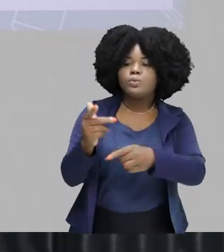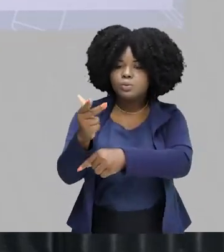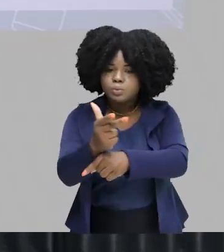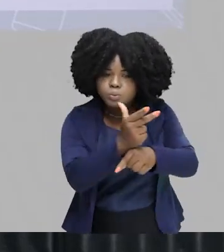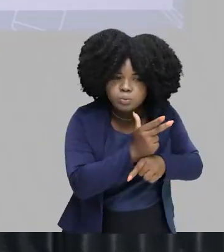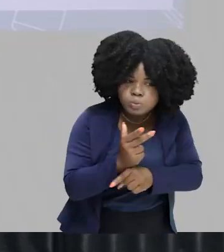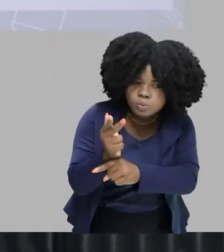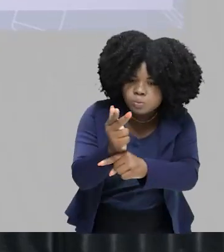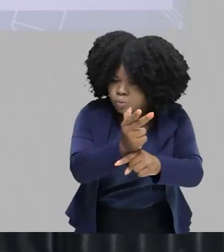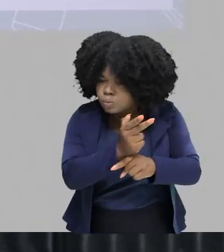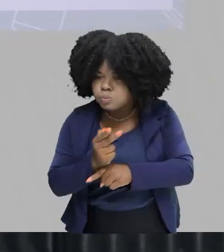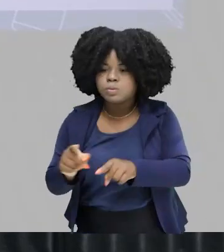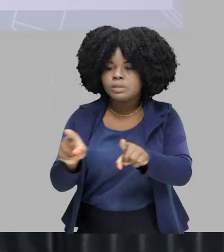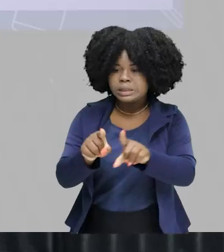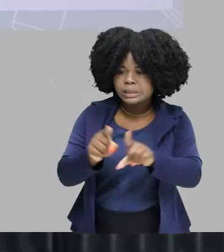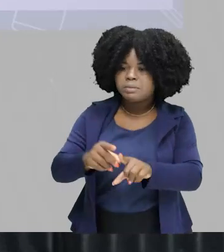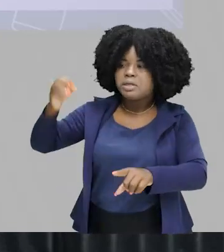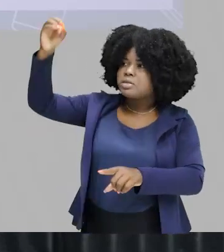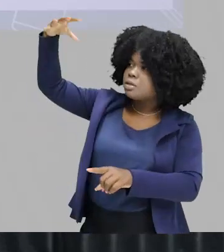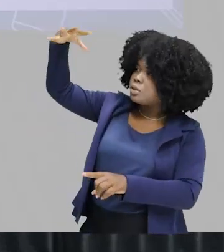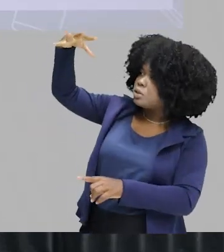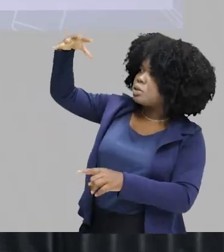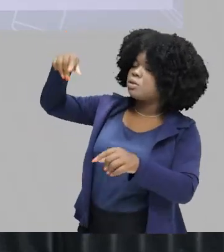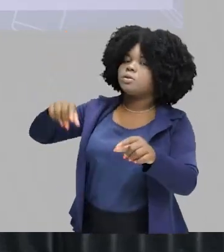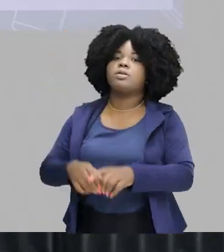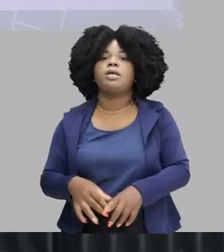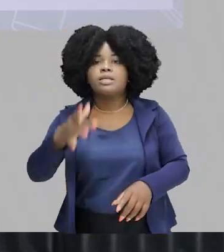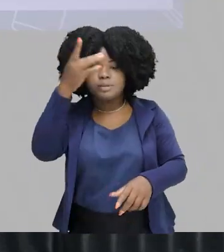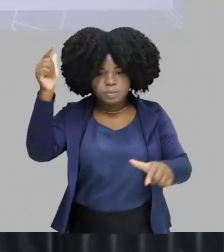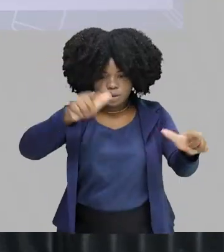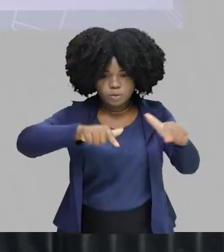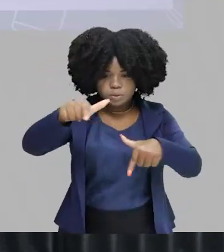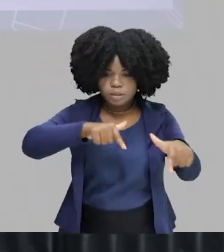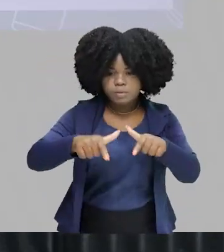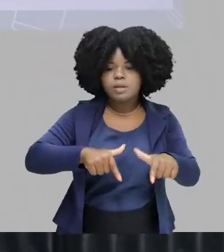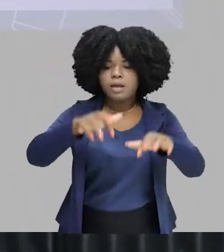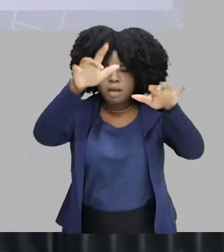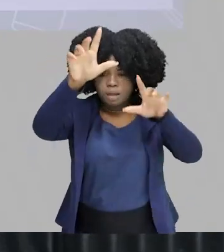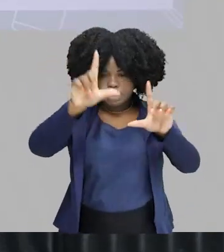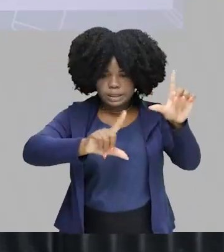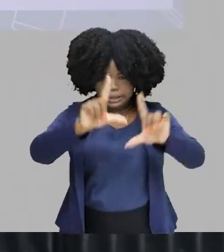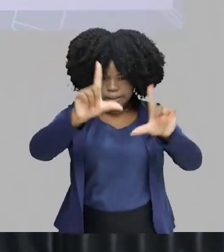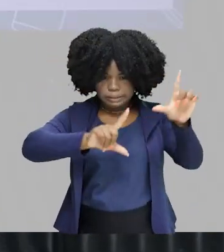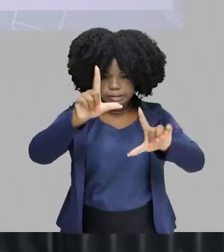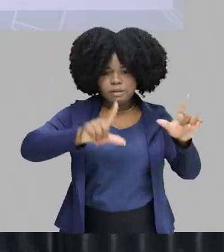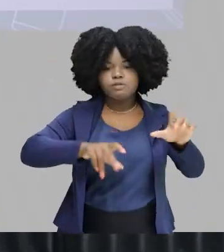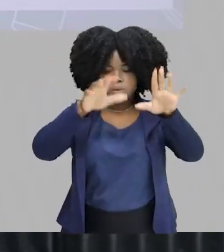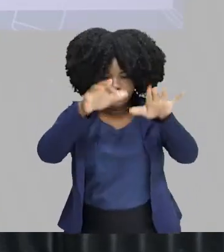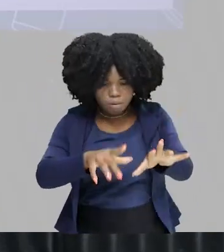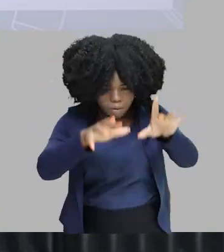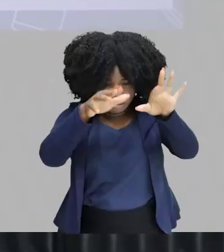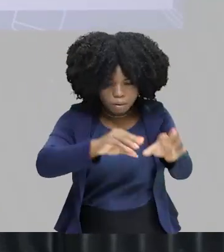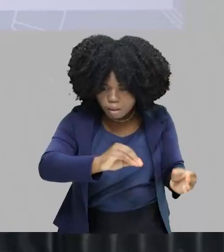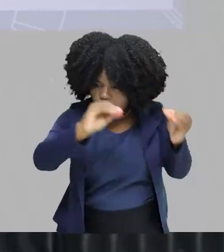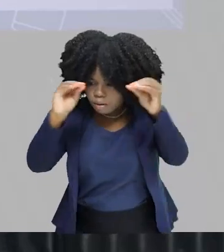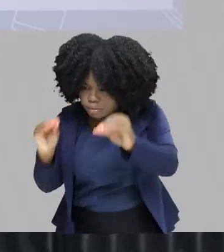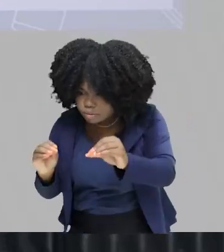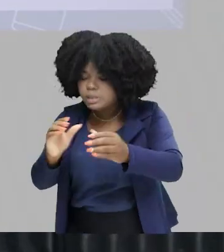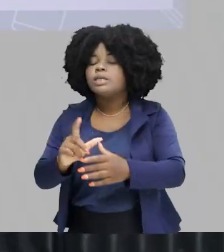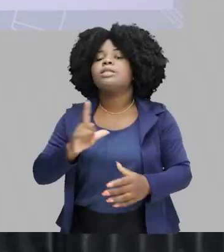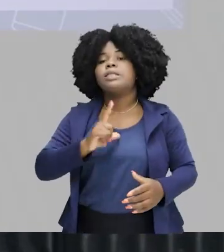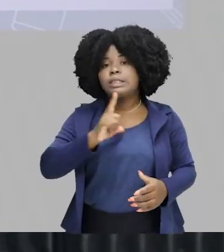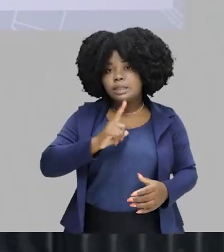a equipe que faz a iluminação, o pessoal da TV também na hora de botar na programação. Existe toda uma equipe que cumpre